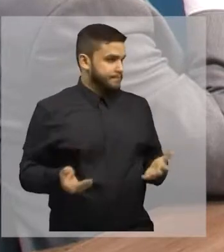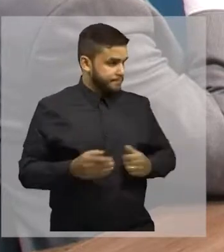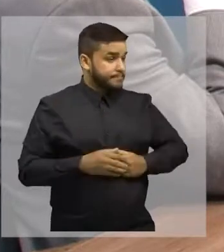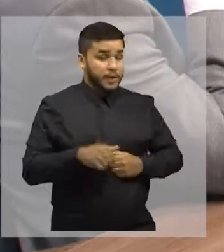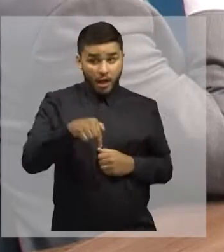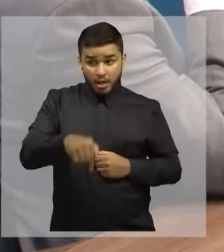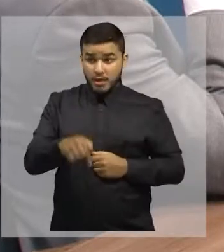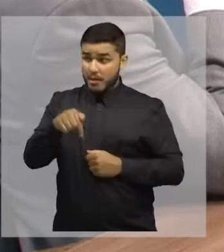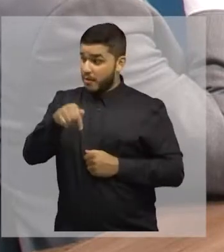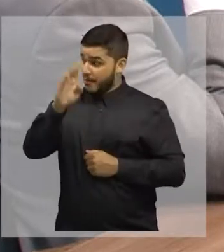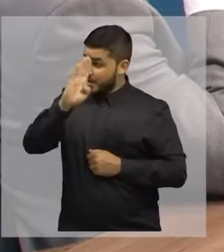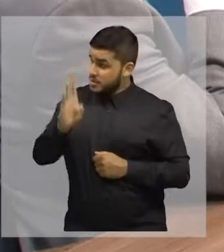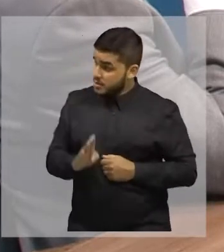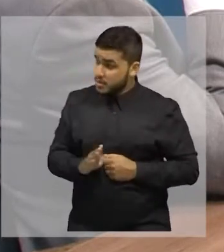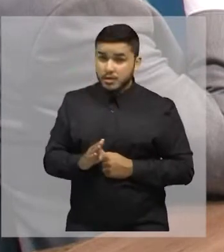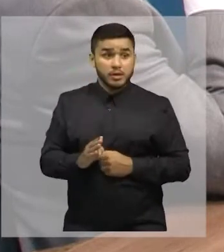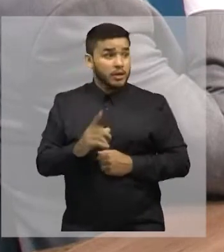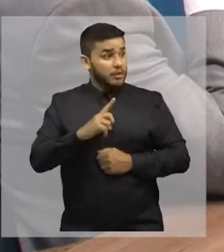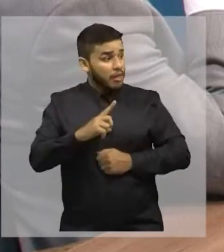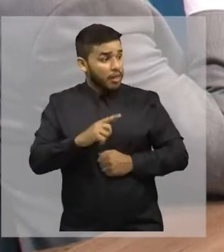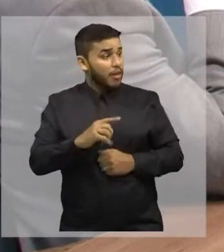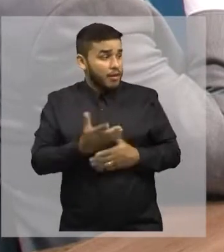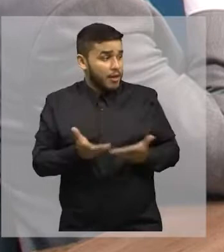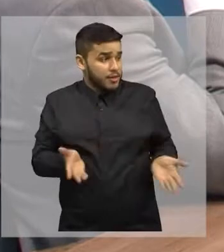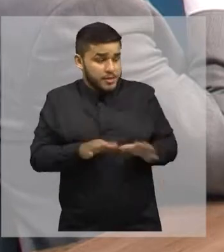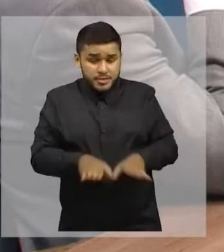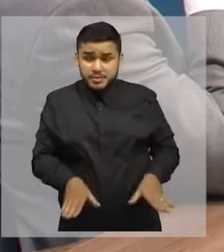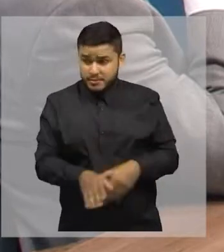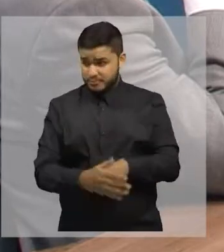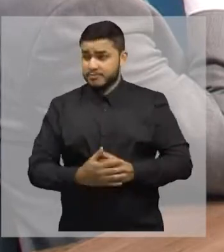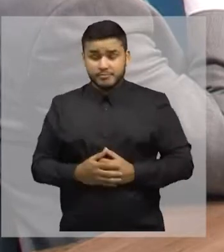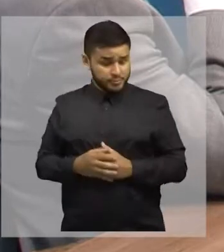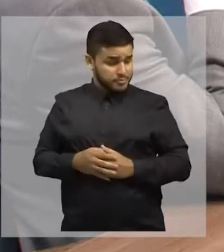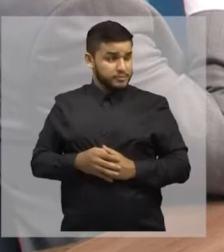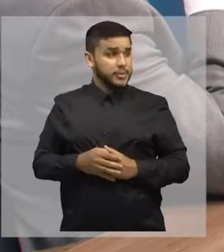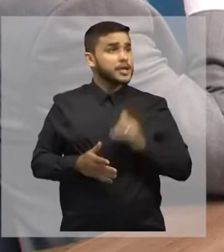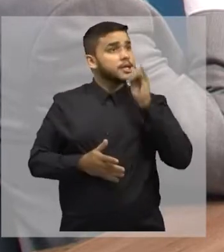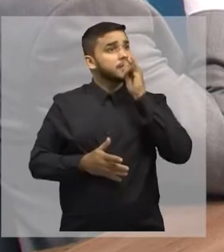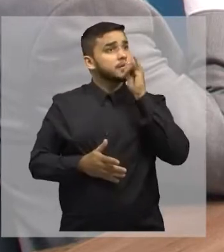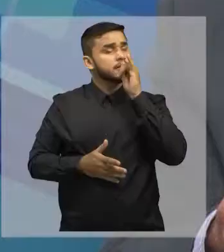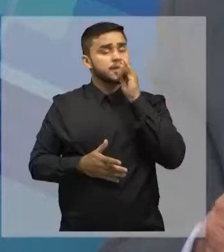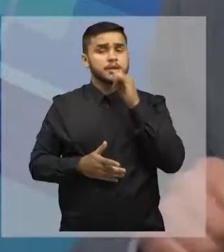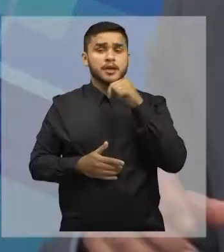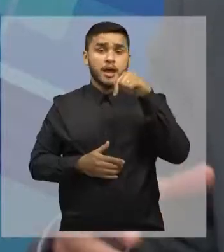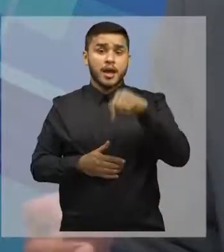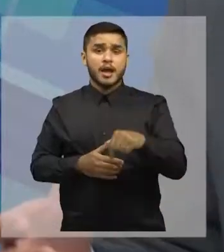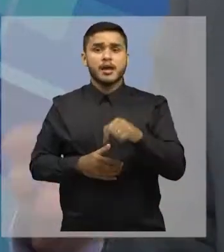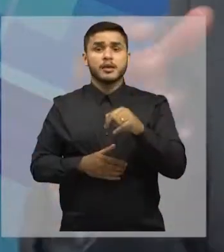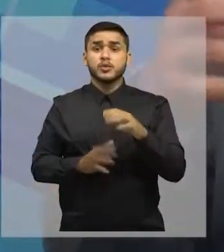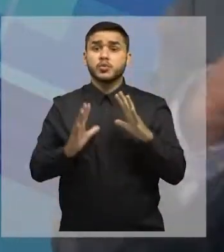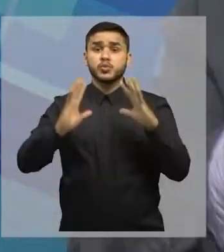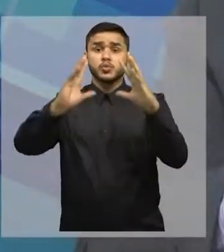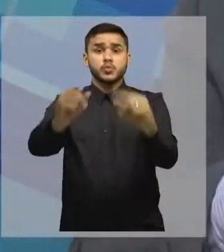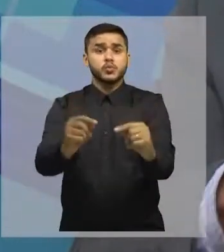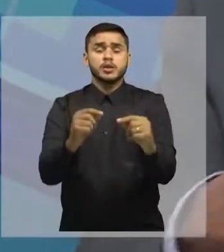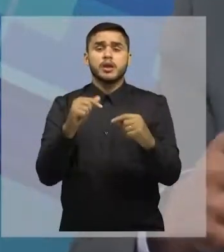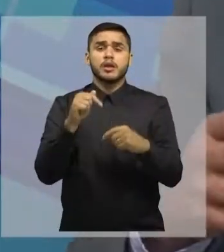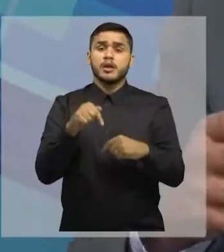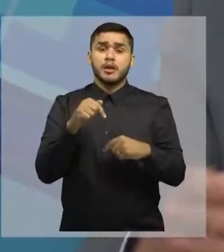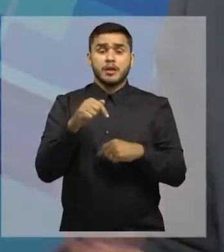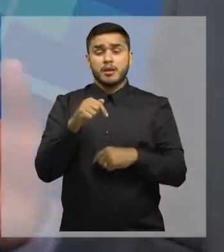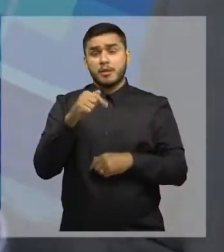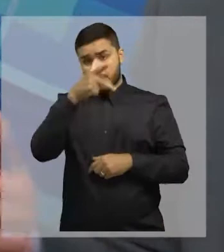que aprovar isso a partir dessa negociação, o que fortalece. Porque o que a gente também tem na Assembleia são tendências